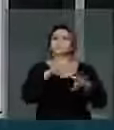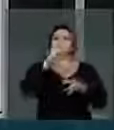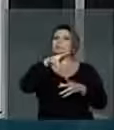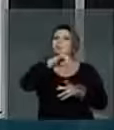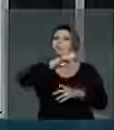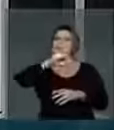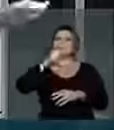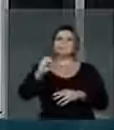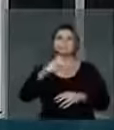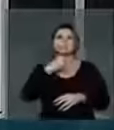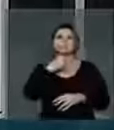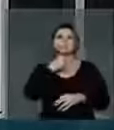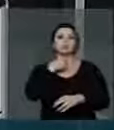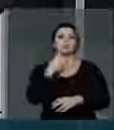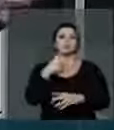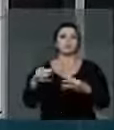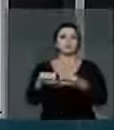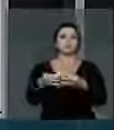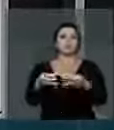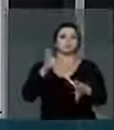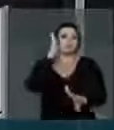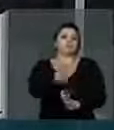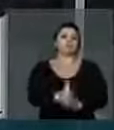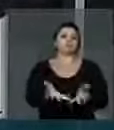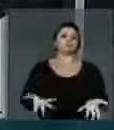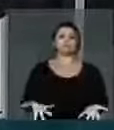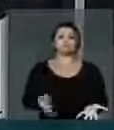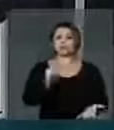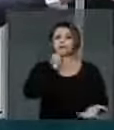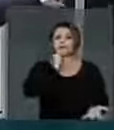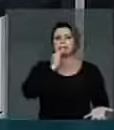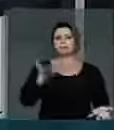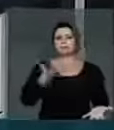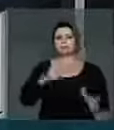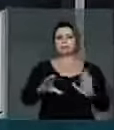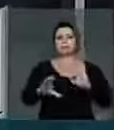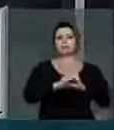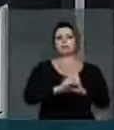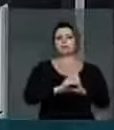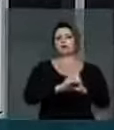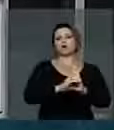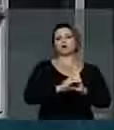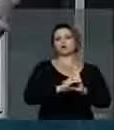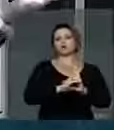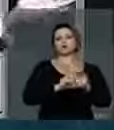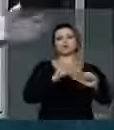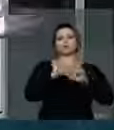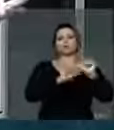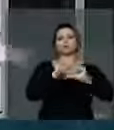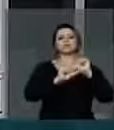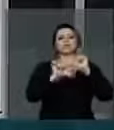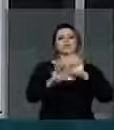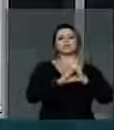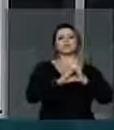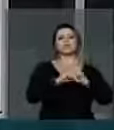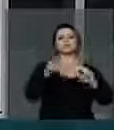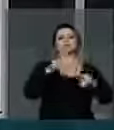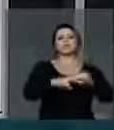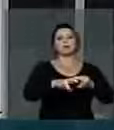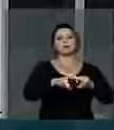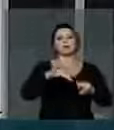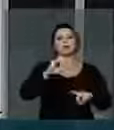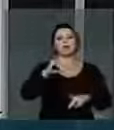unitariamente, não pode ser num pacote, como, por exemplo, quer agora o Código, esta revisão do Código Penal. A